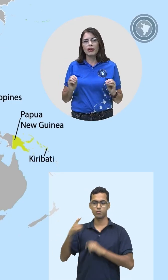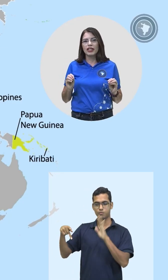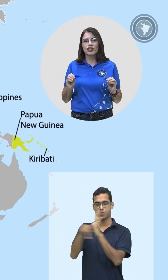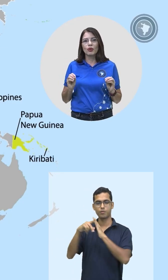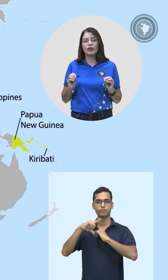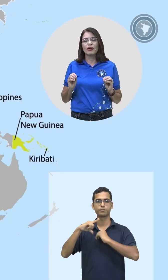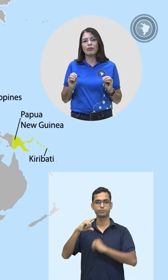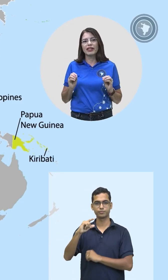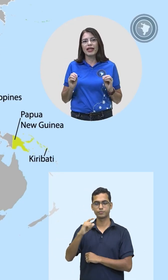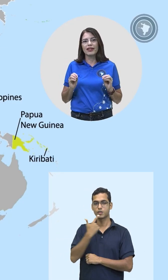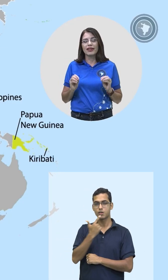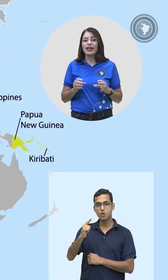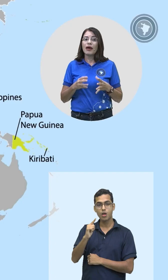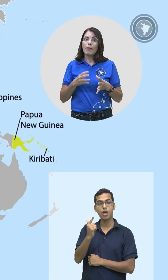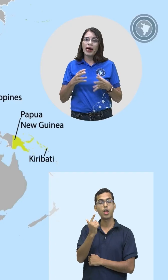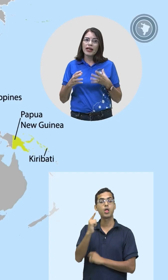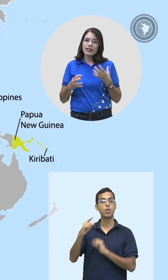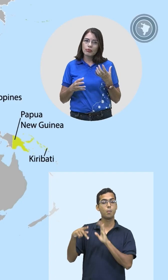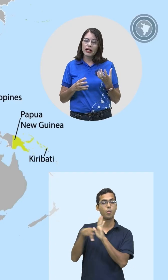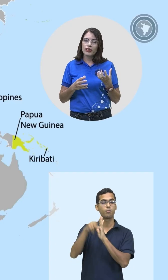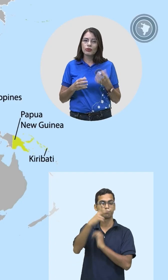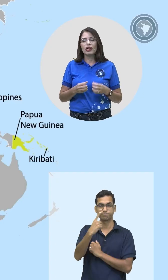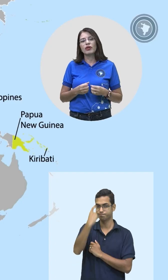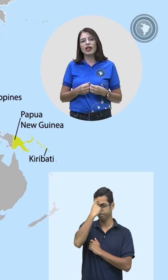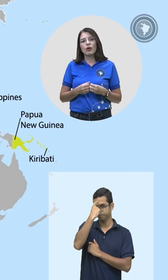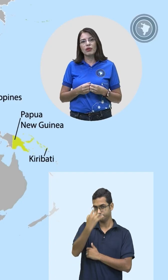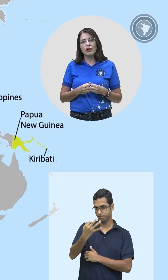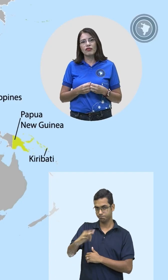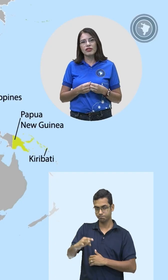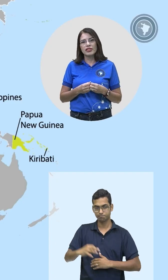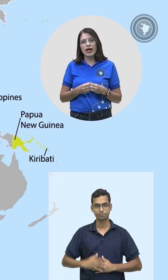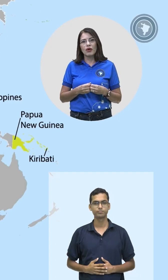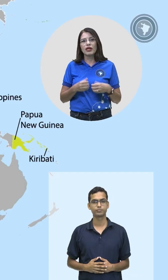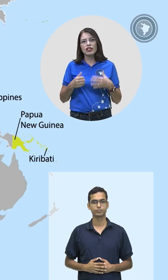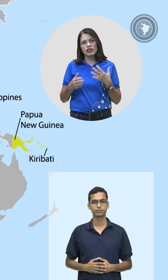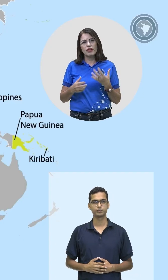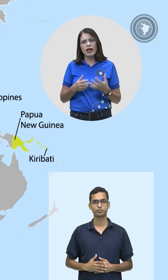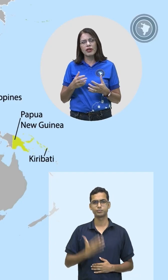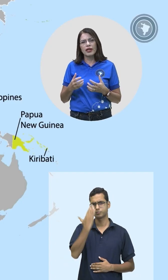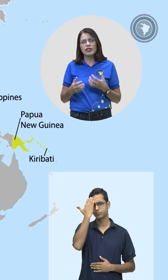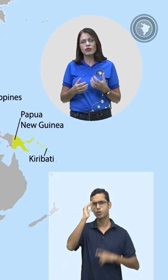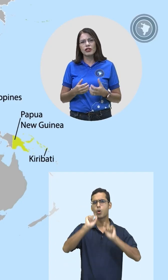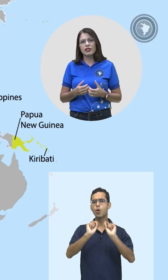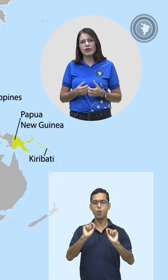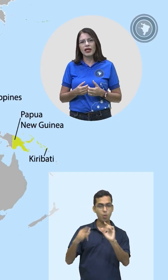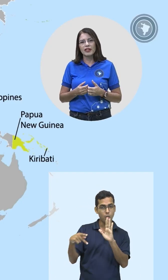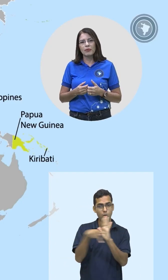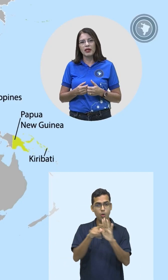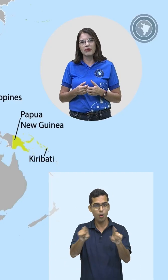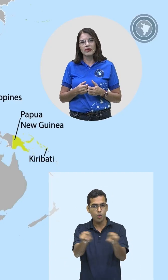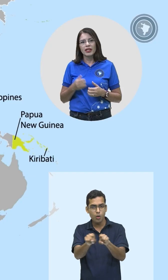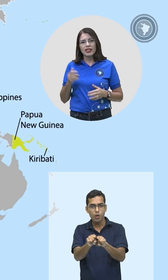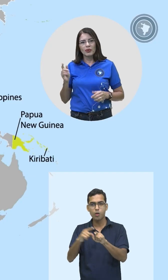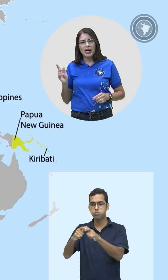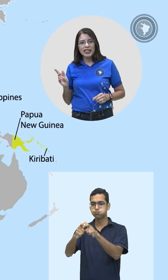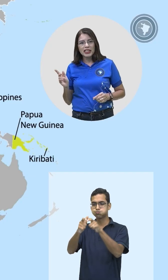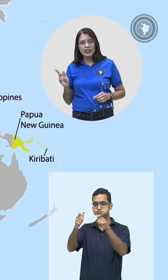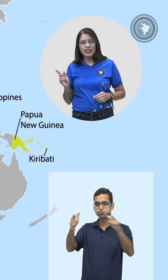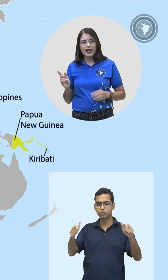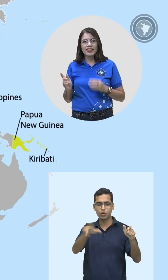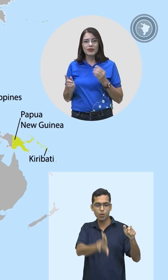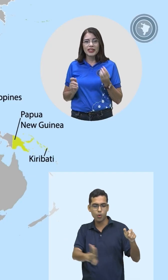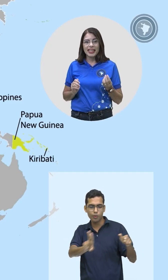não têm o inglês como língua materna, mas uma grande maioria como língua oficial, e eles falam inglês e utilizam lá também. Então,